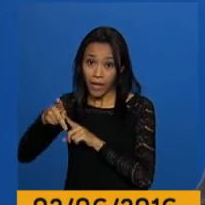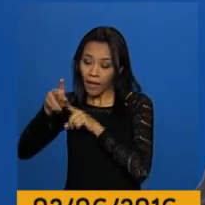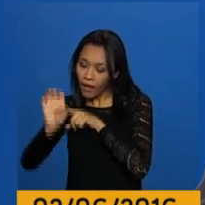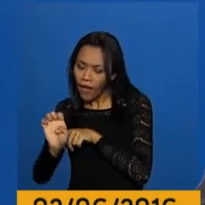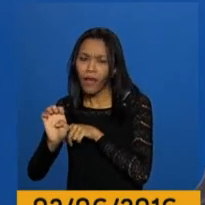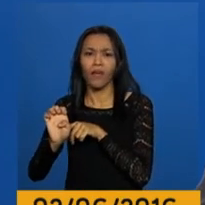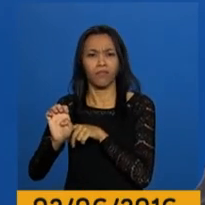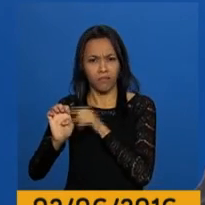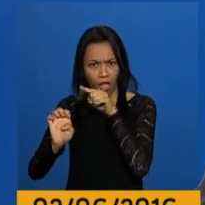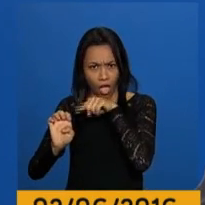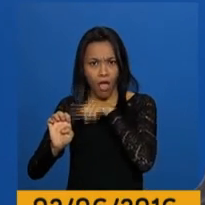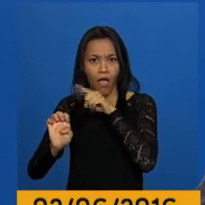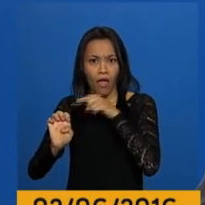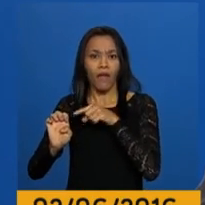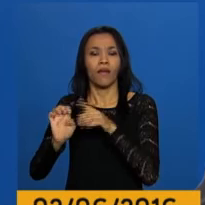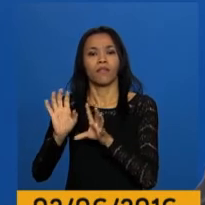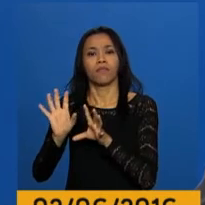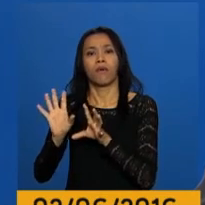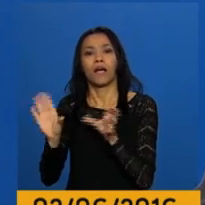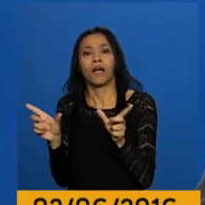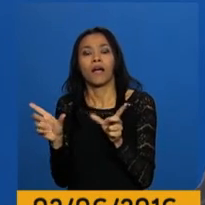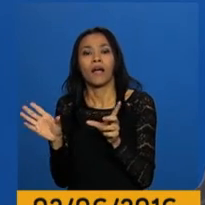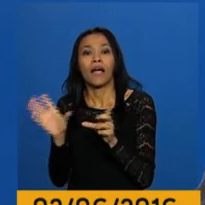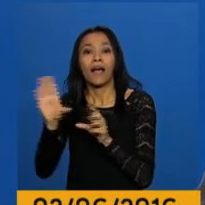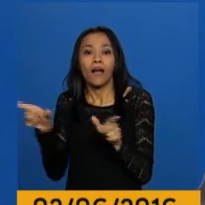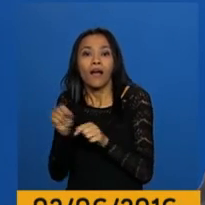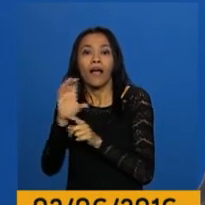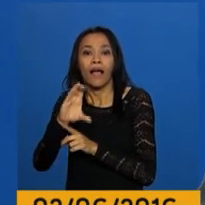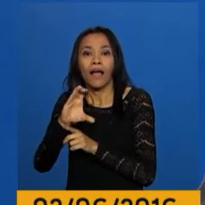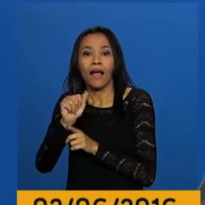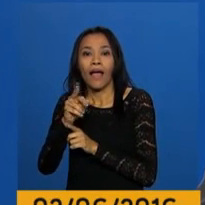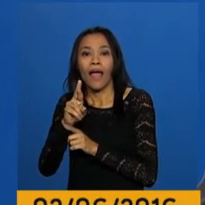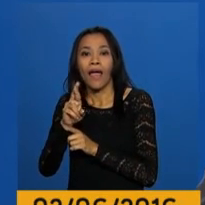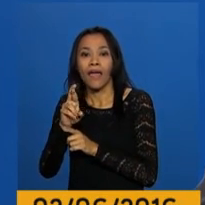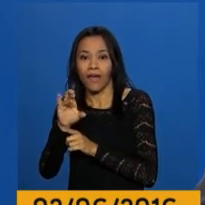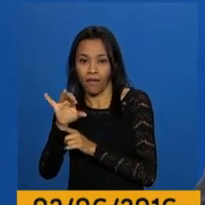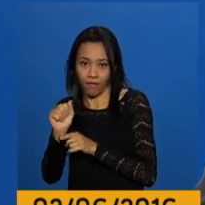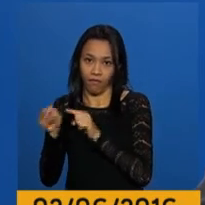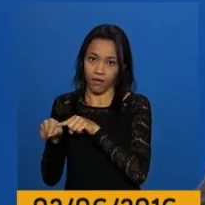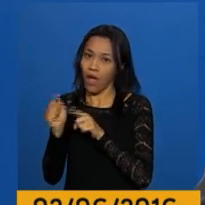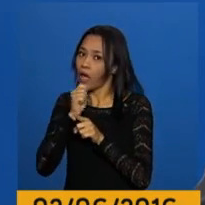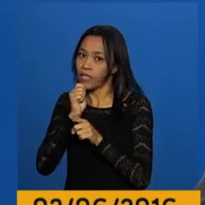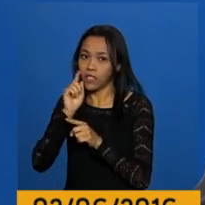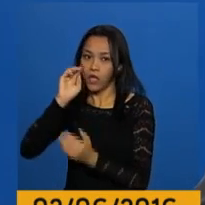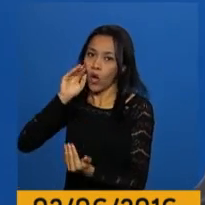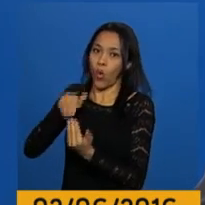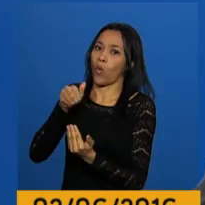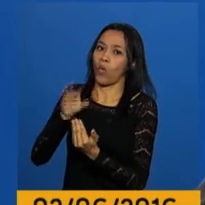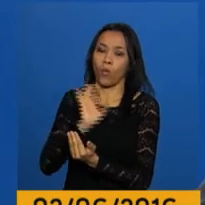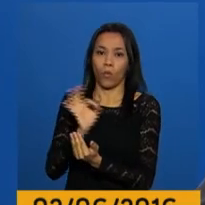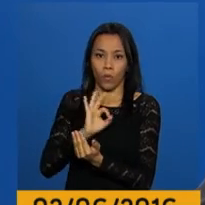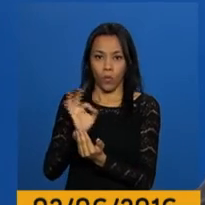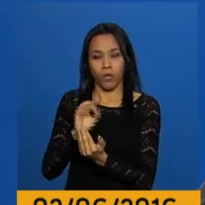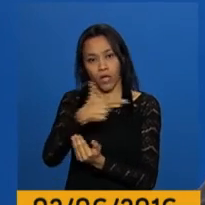que contém o maior número de servidores, ela não tem acordo para 2018. Portanto, esse número de 3,8